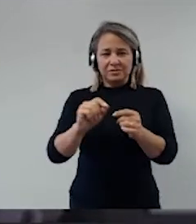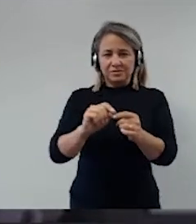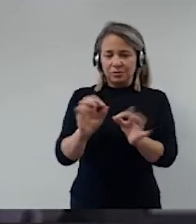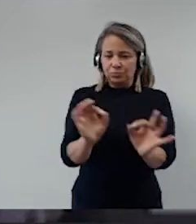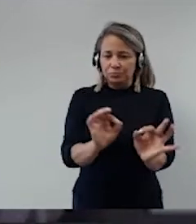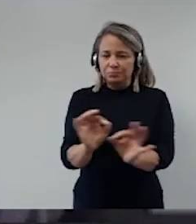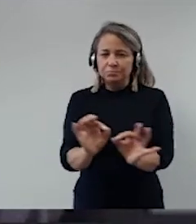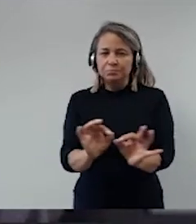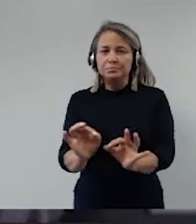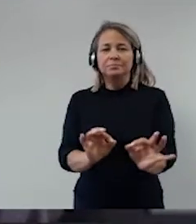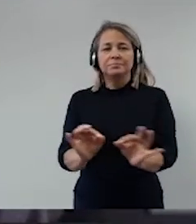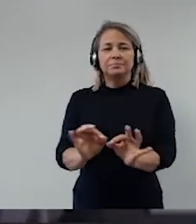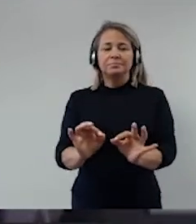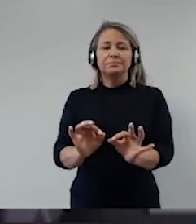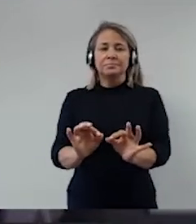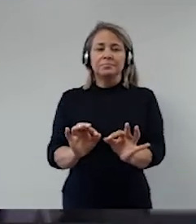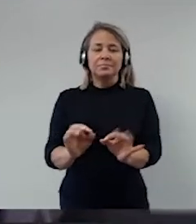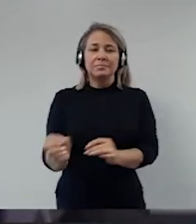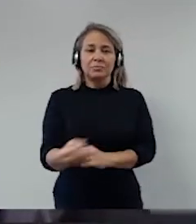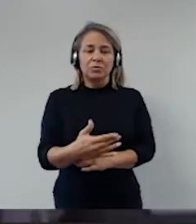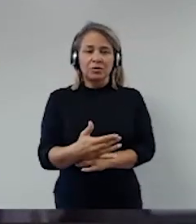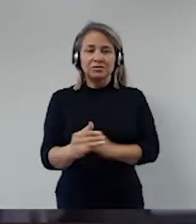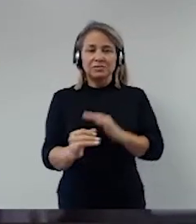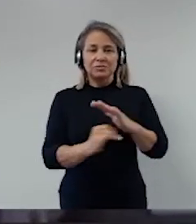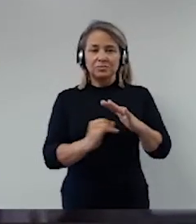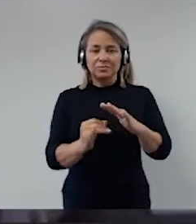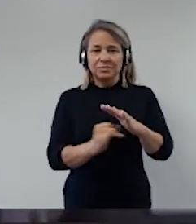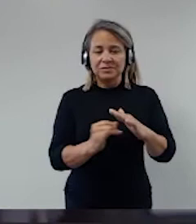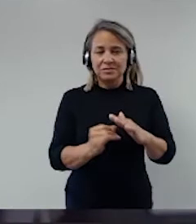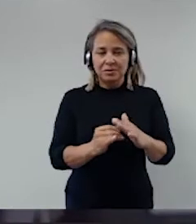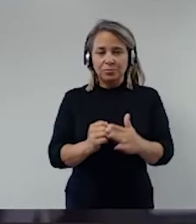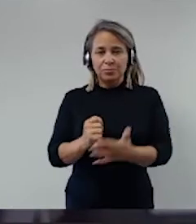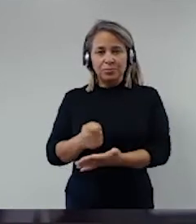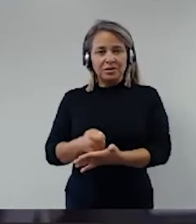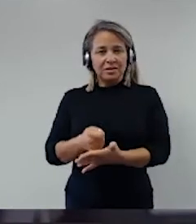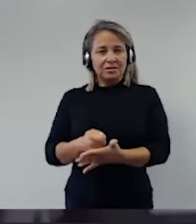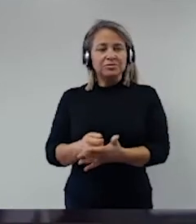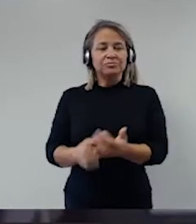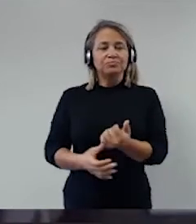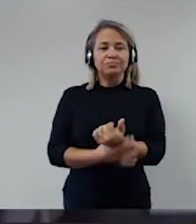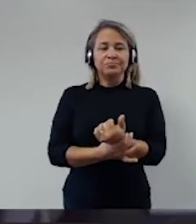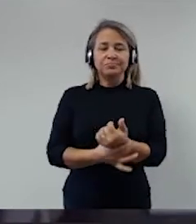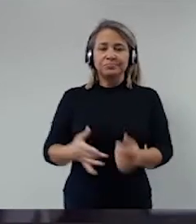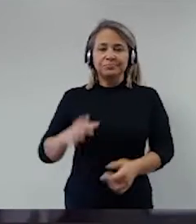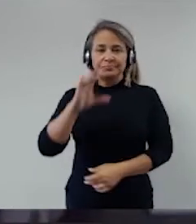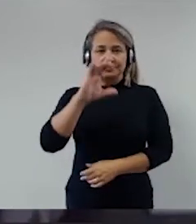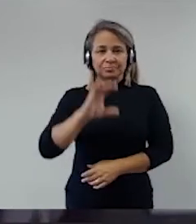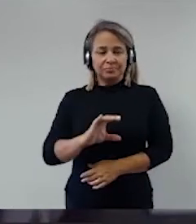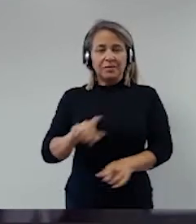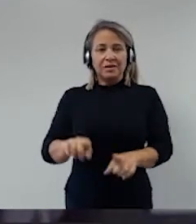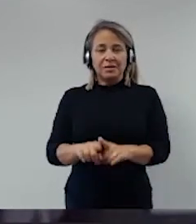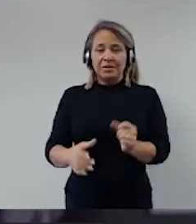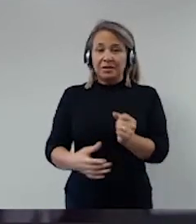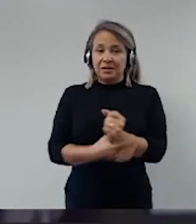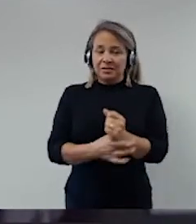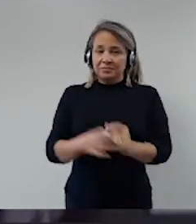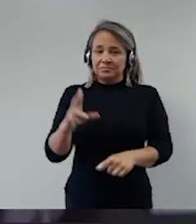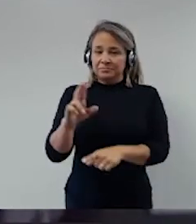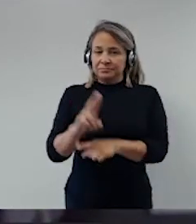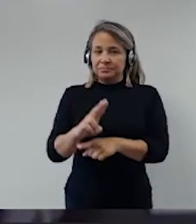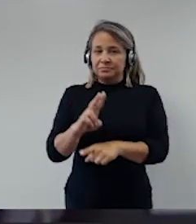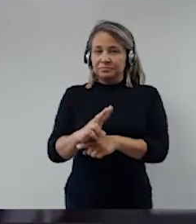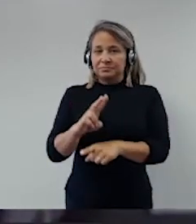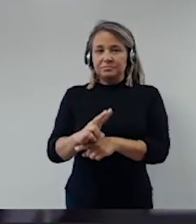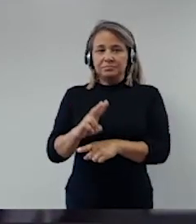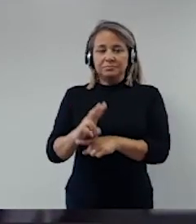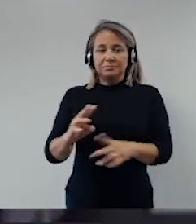dessa nossa instituição como garantia da cidadania e garantia de proteção de